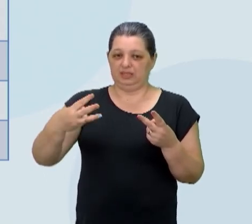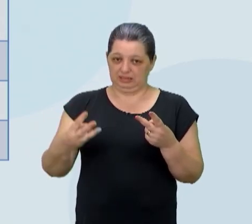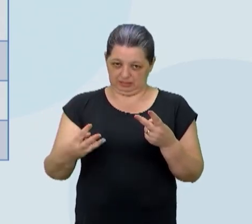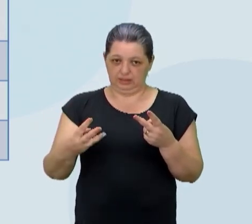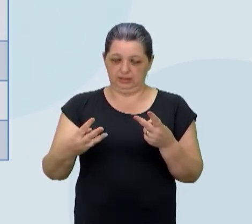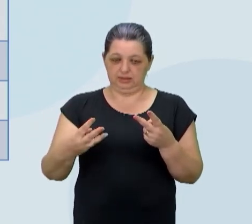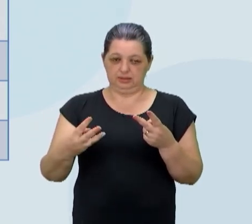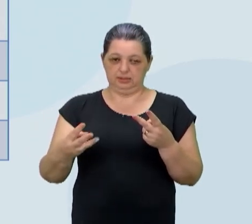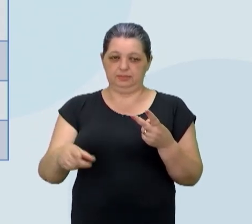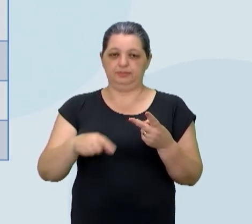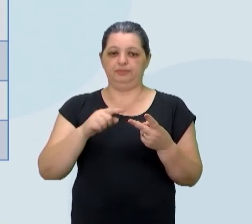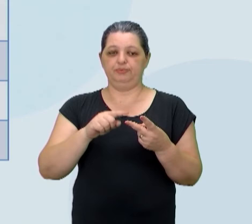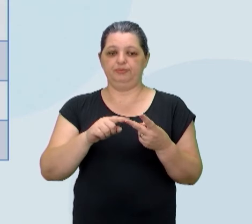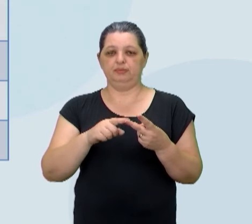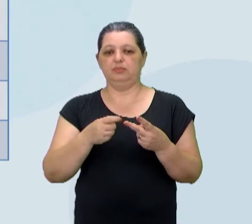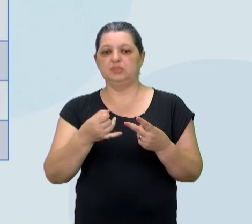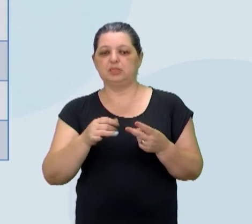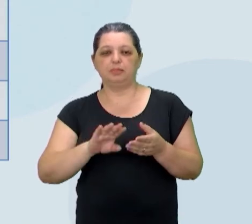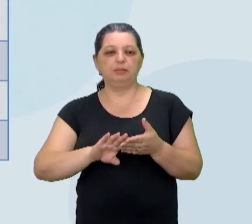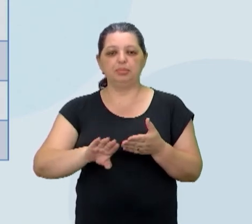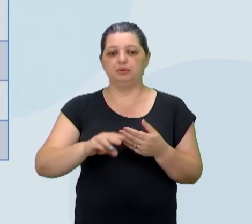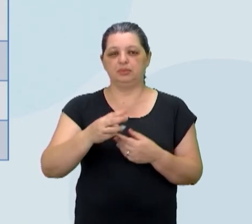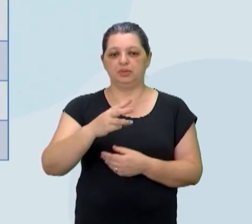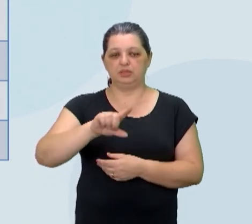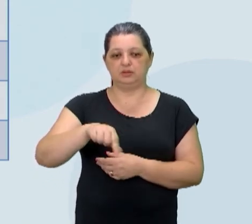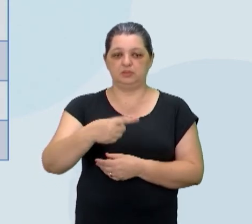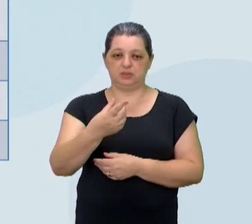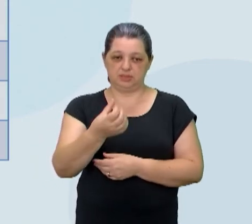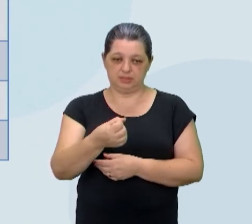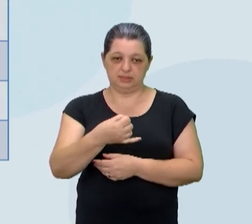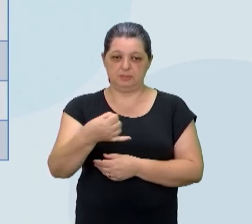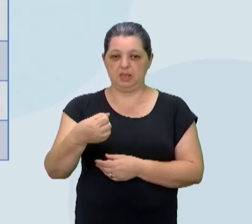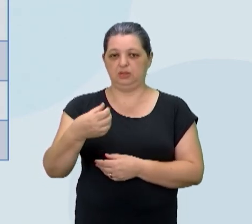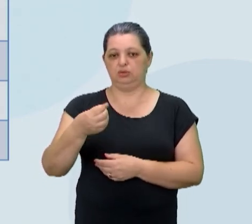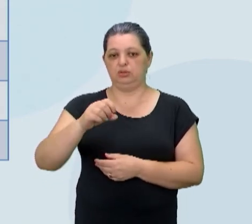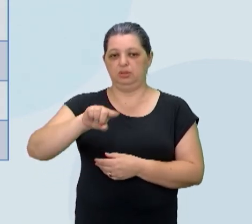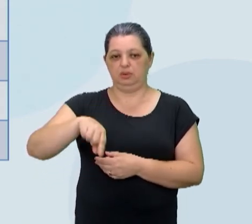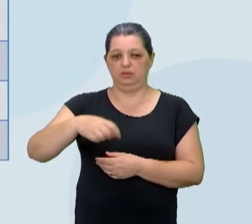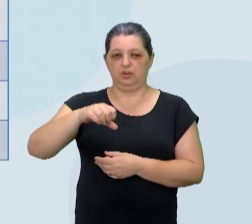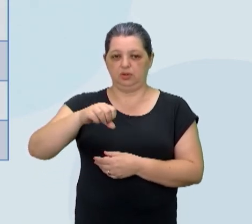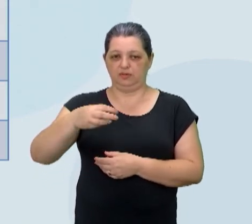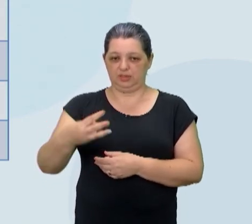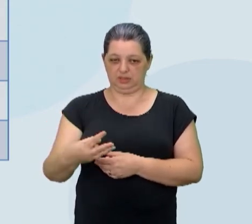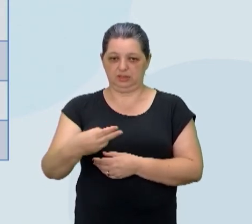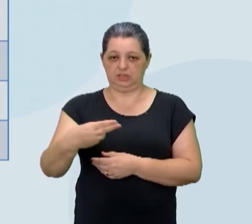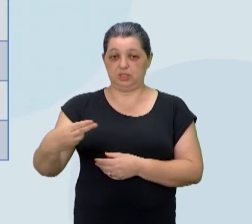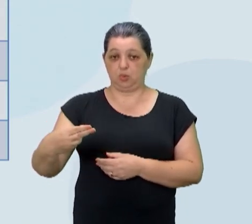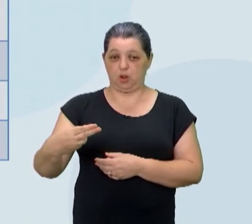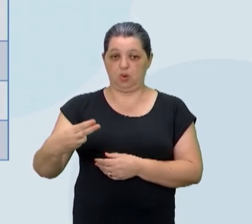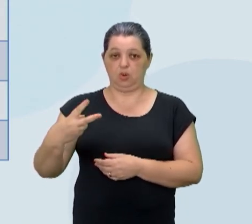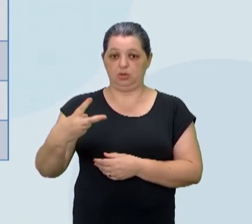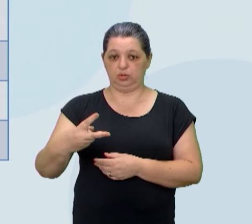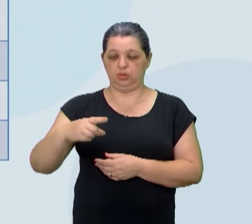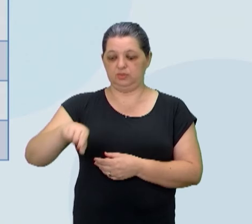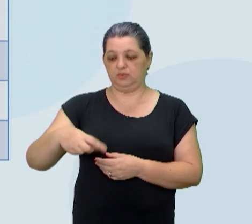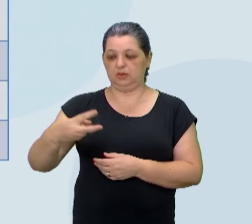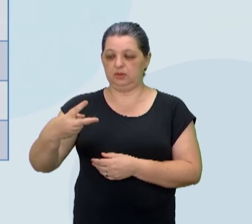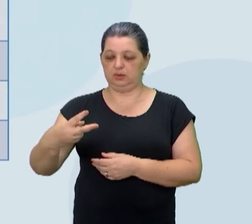dele. E se eu tirar 3,16 menos 0,93, eu tenho um valor